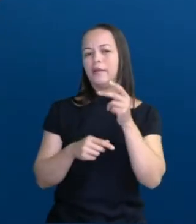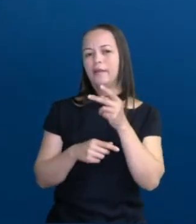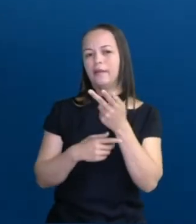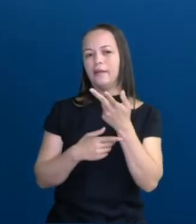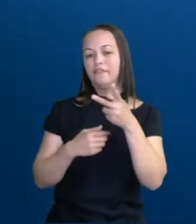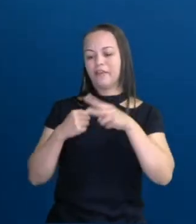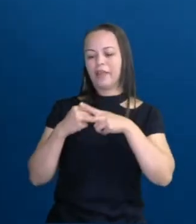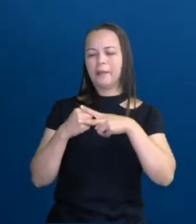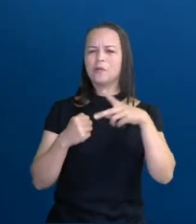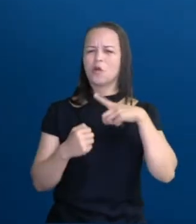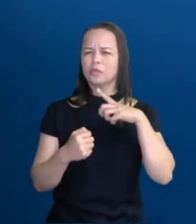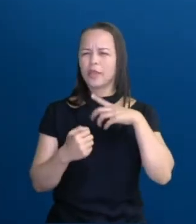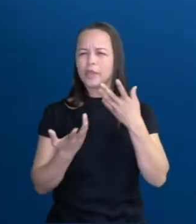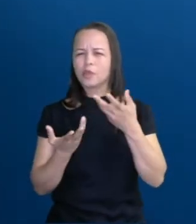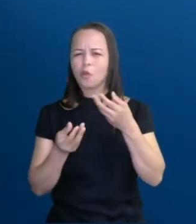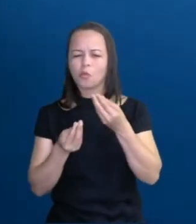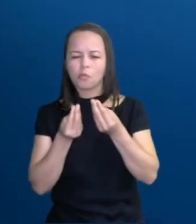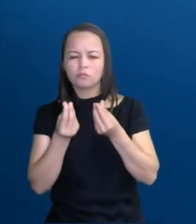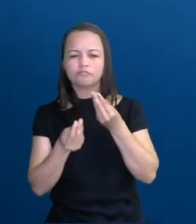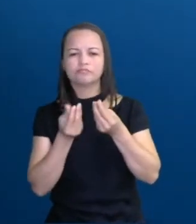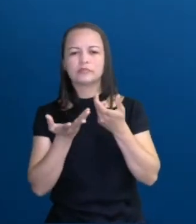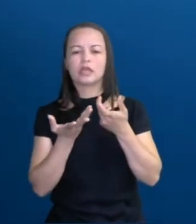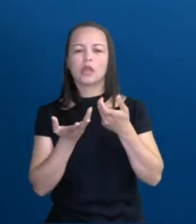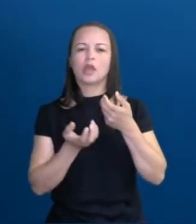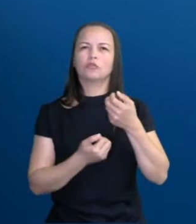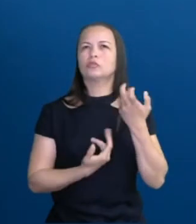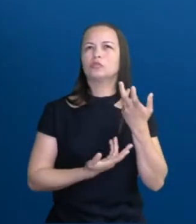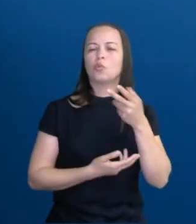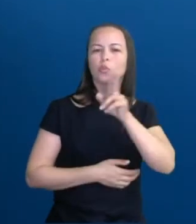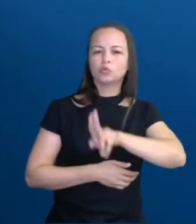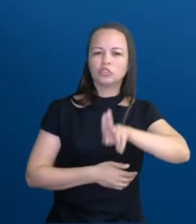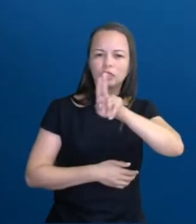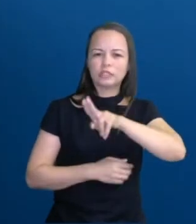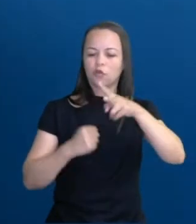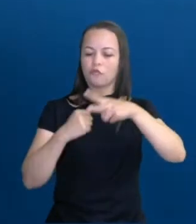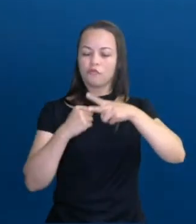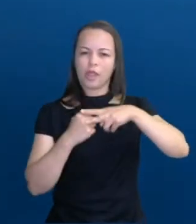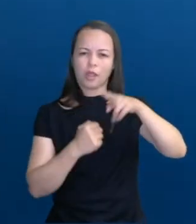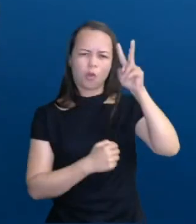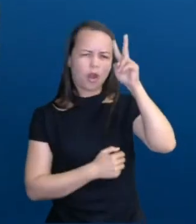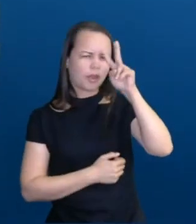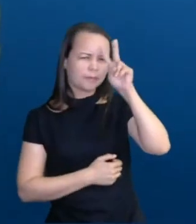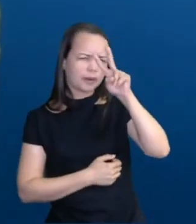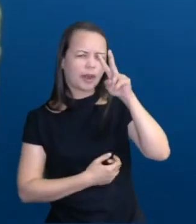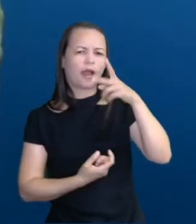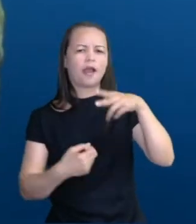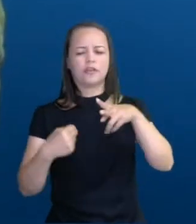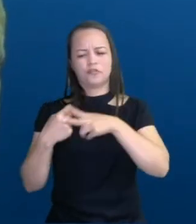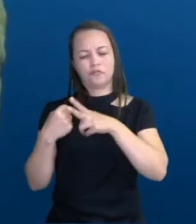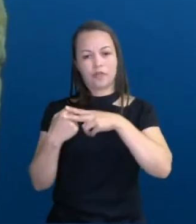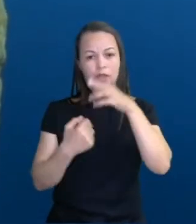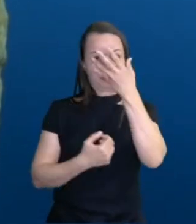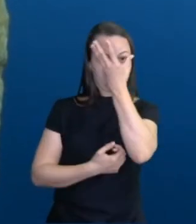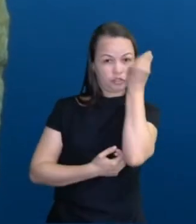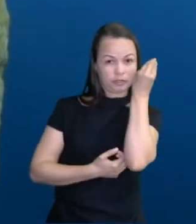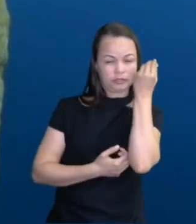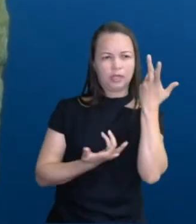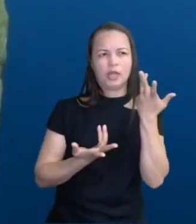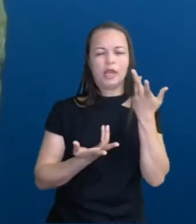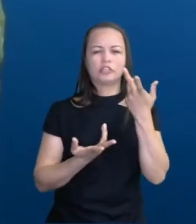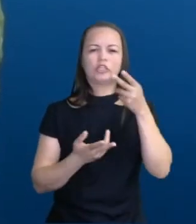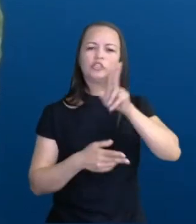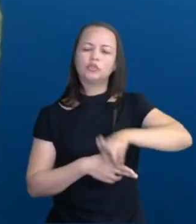porque geralmente quando a gente utiliza o verbo lembrar e o verbo esquecer' a gente utiliza com a preposição